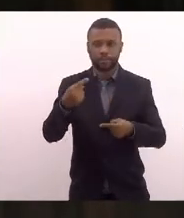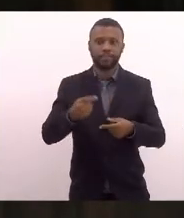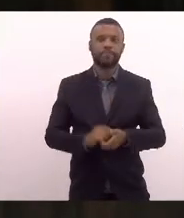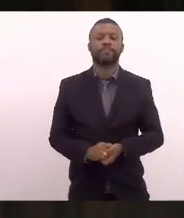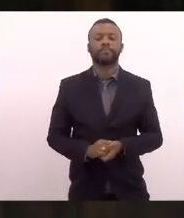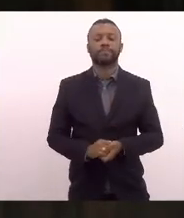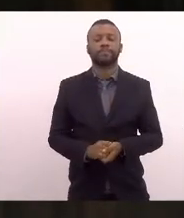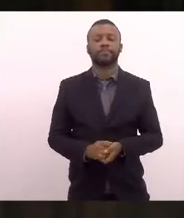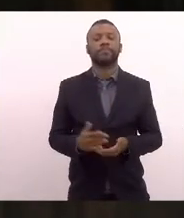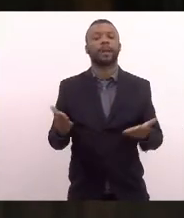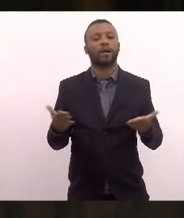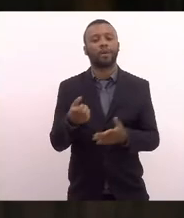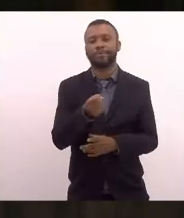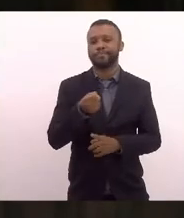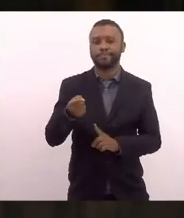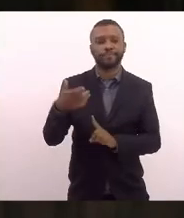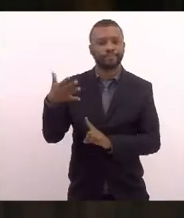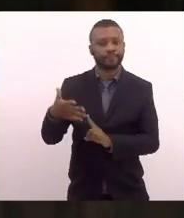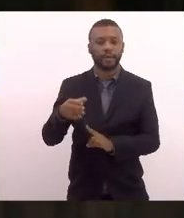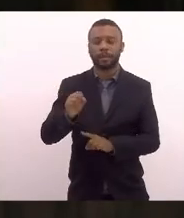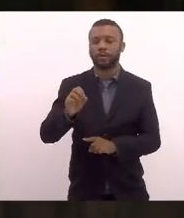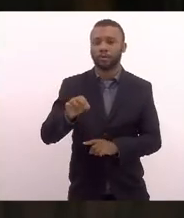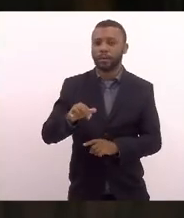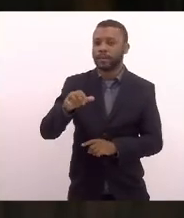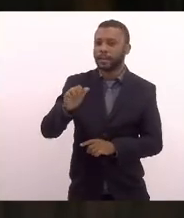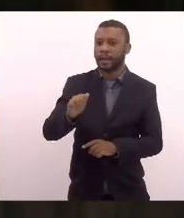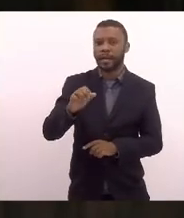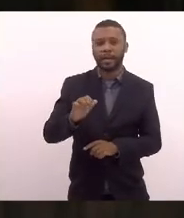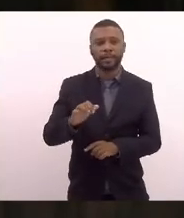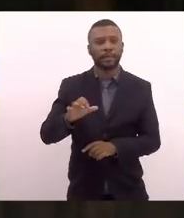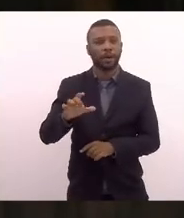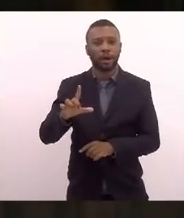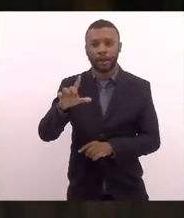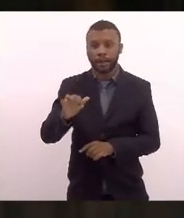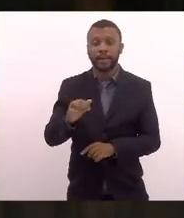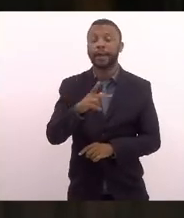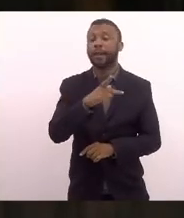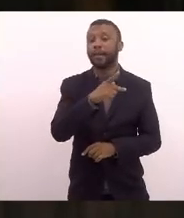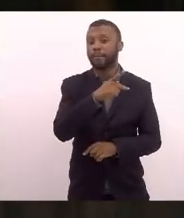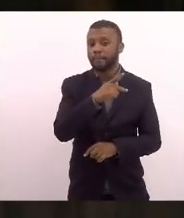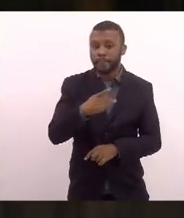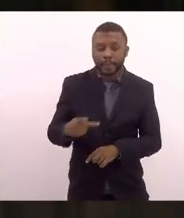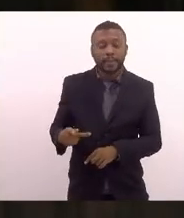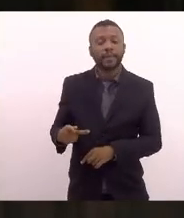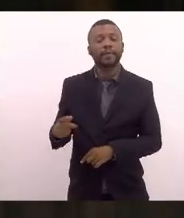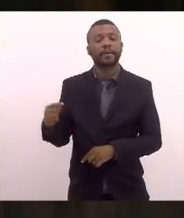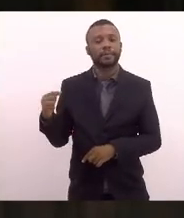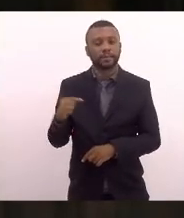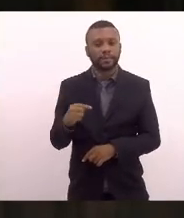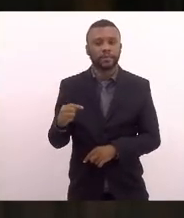Passa a palavra, então, para a nossa querida Sônia Scioli, presidente.